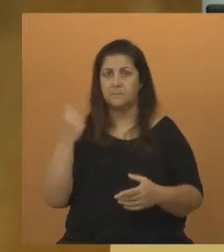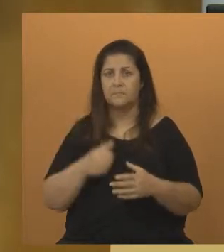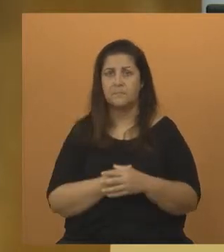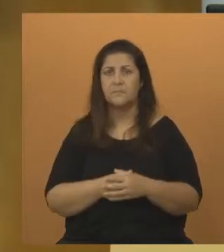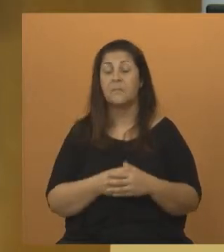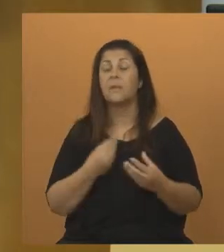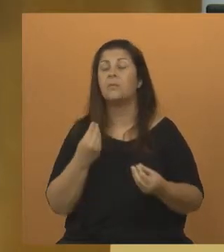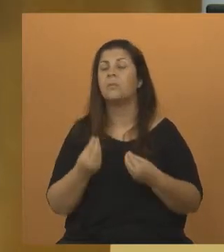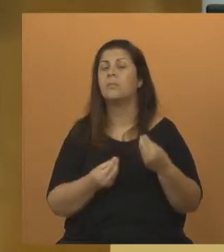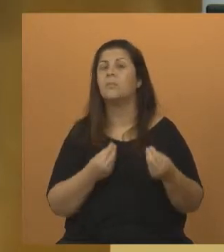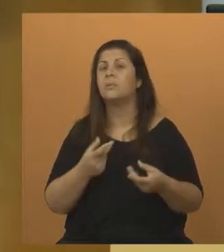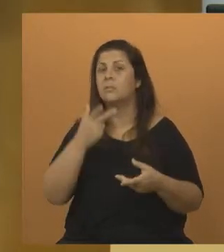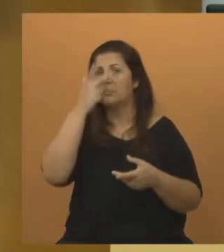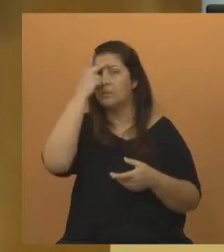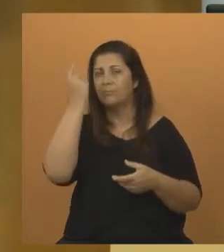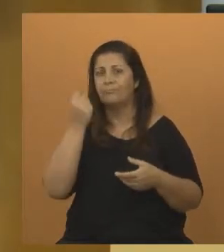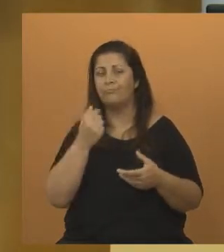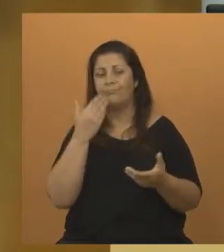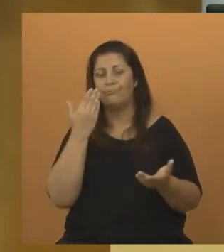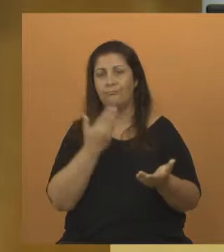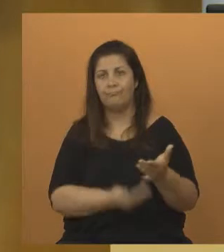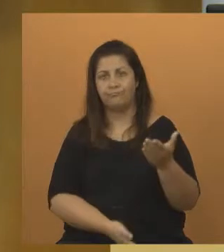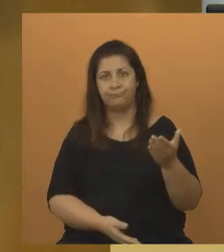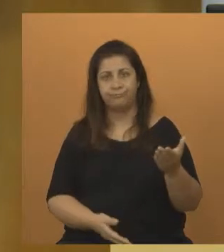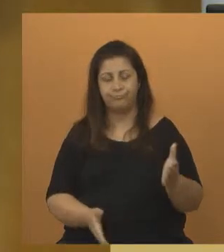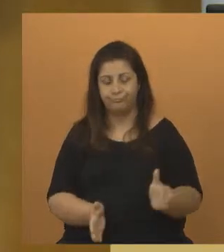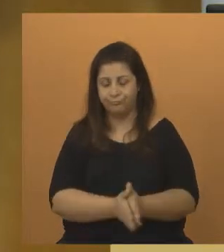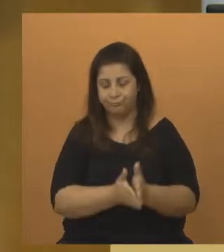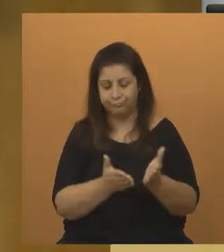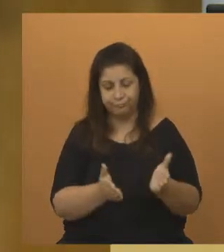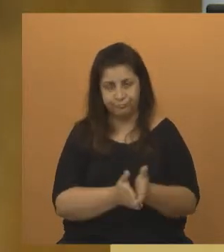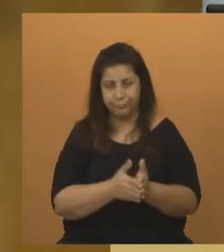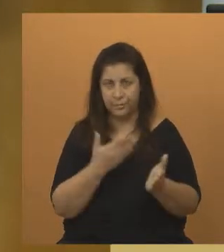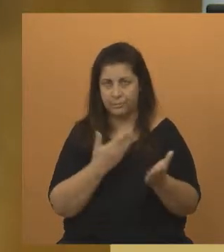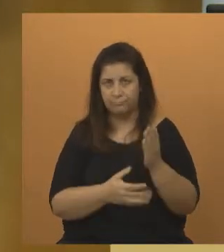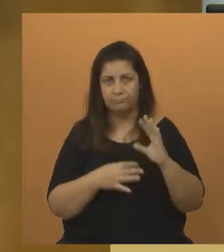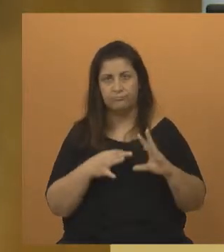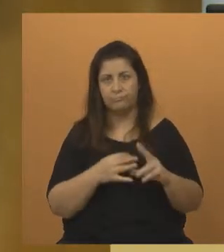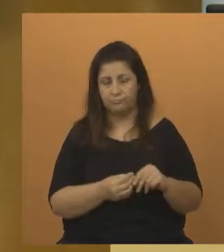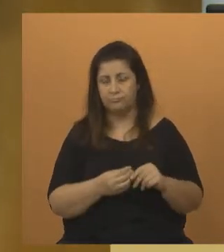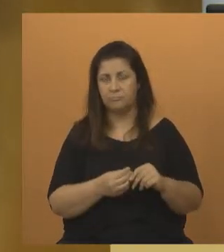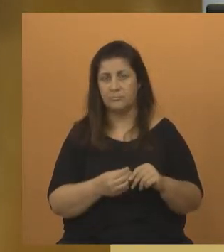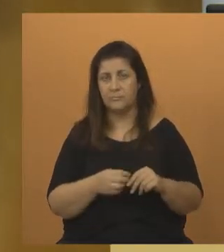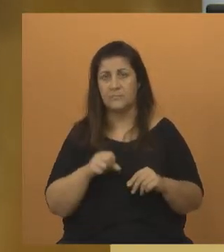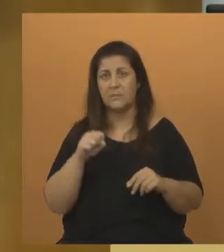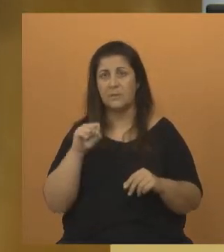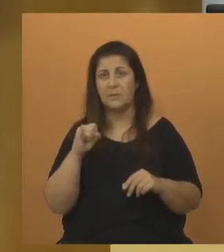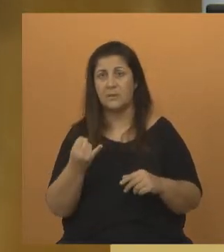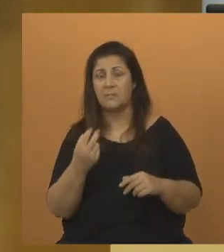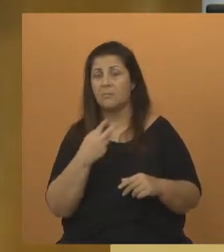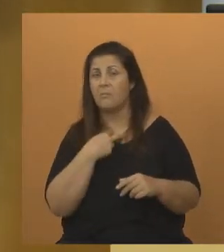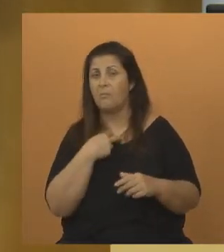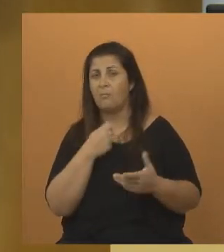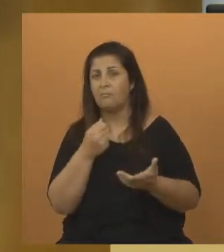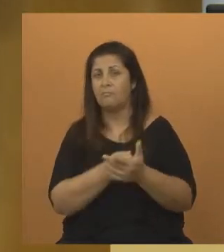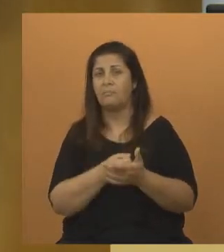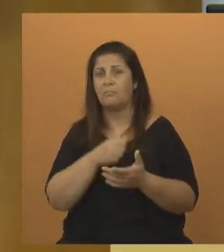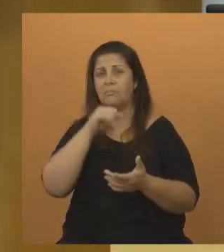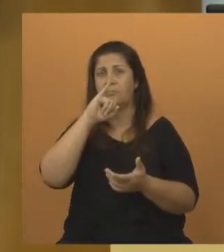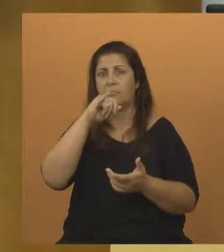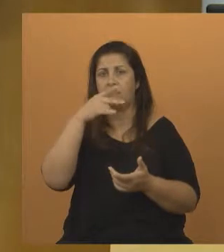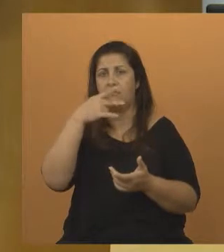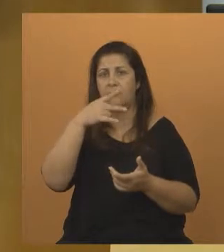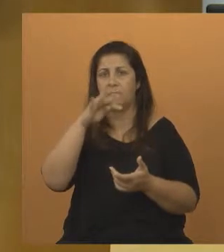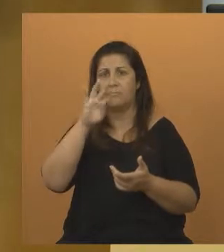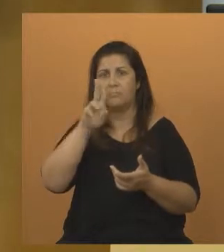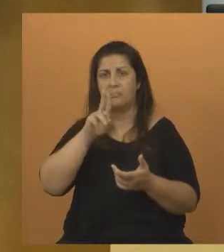quantos empresários foi à falência por causa da crise? Então, se não teve condições de pagar o PTU,